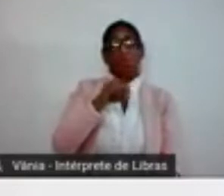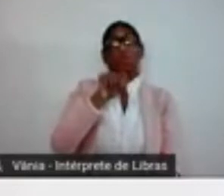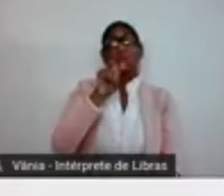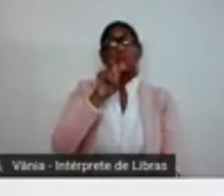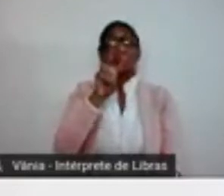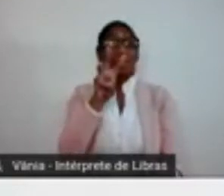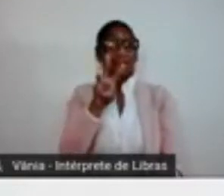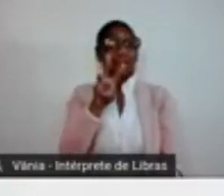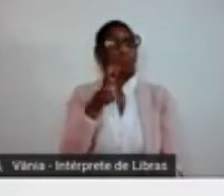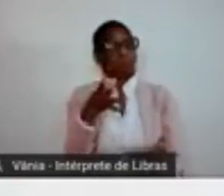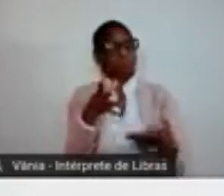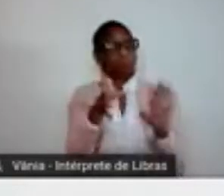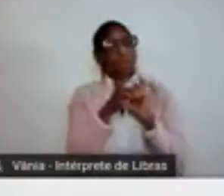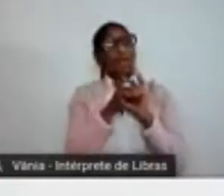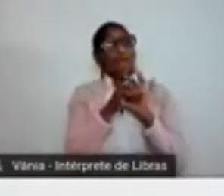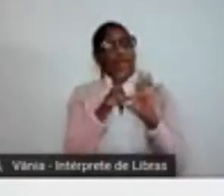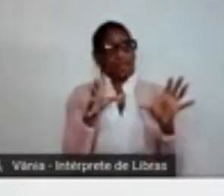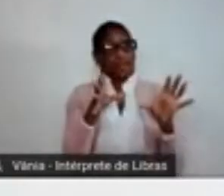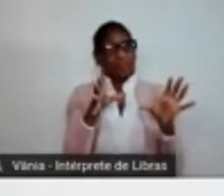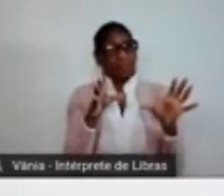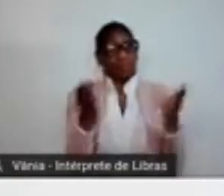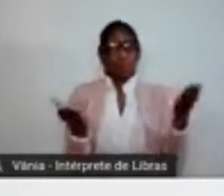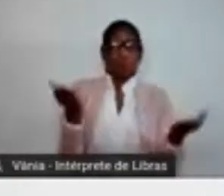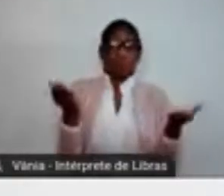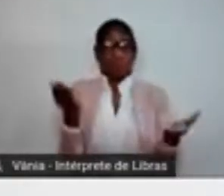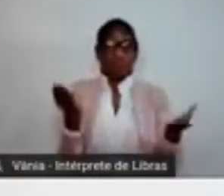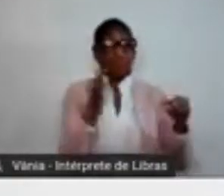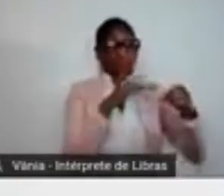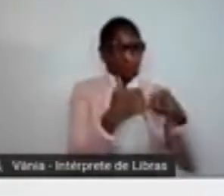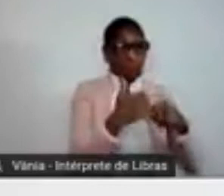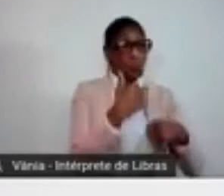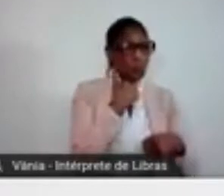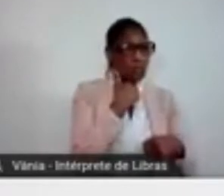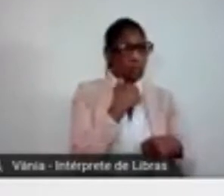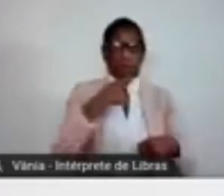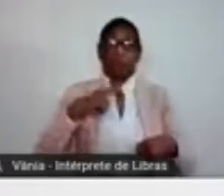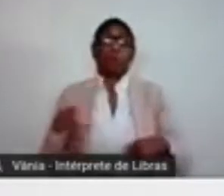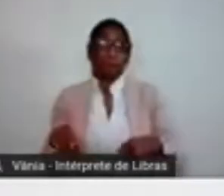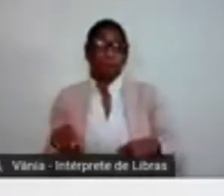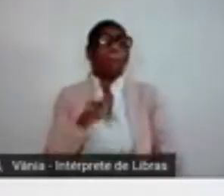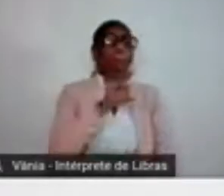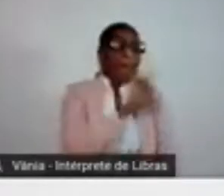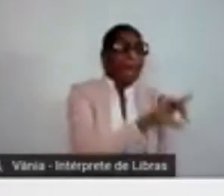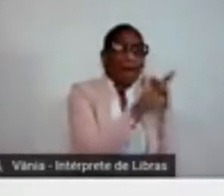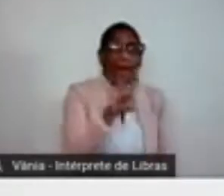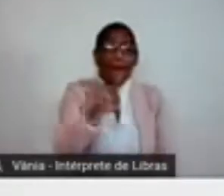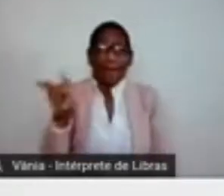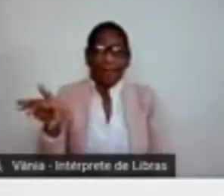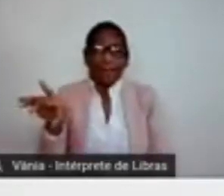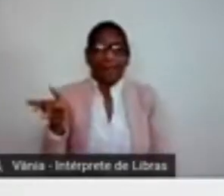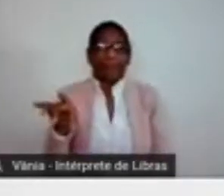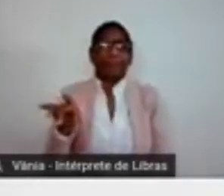ou em números, isso no proporcional para cada leito ocupado por Covid, o que significa dizer que para cada